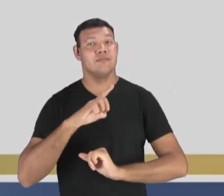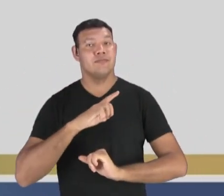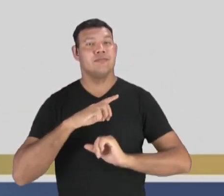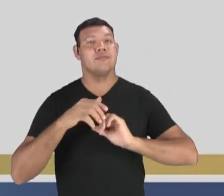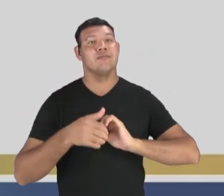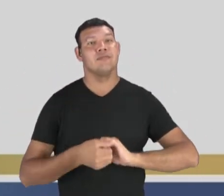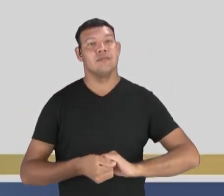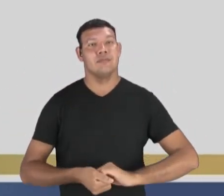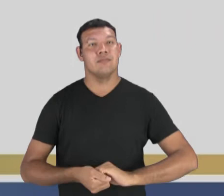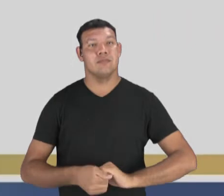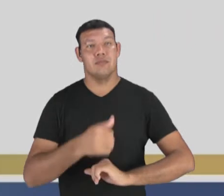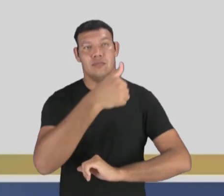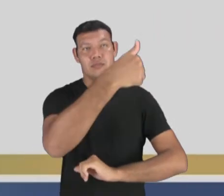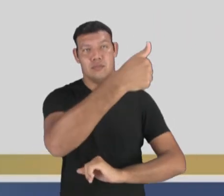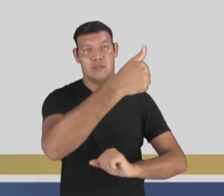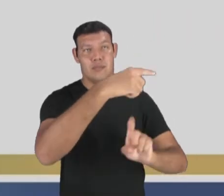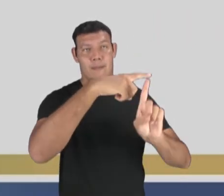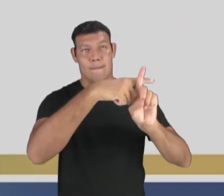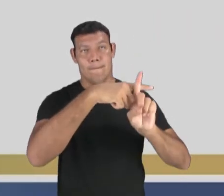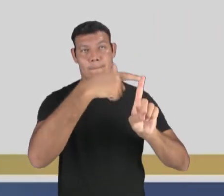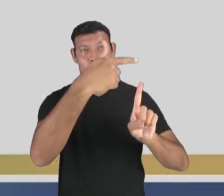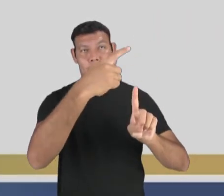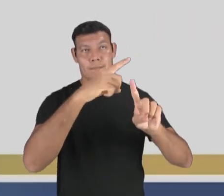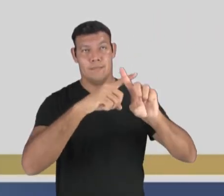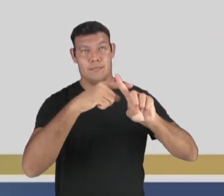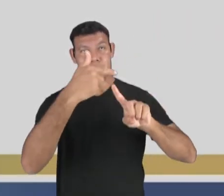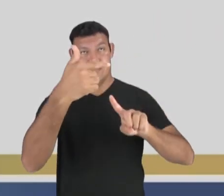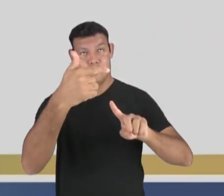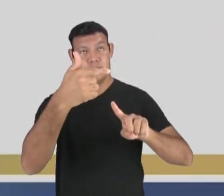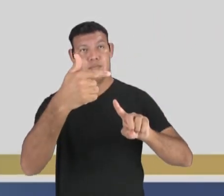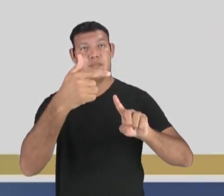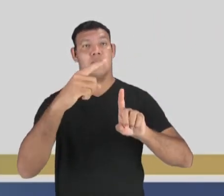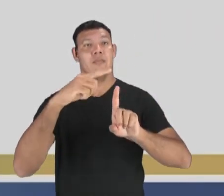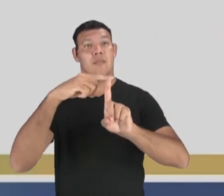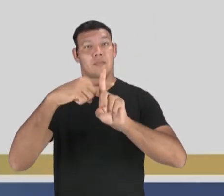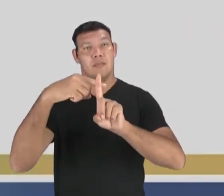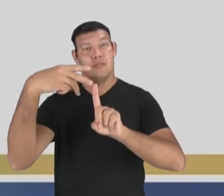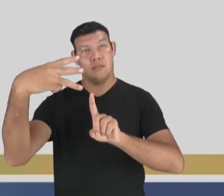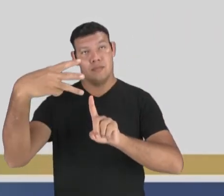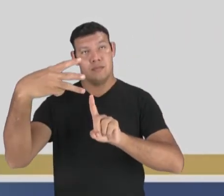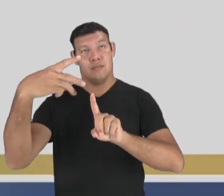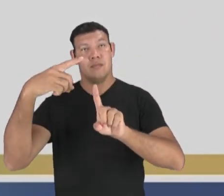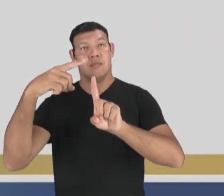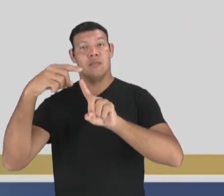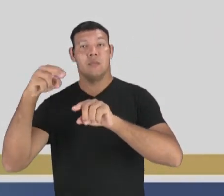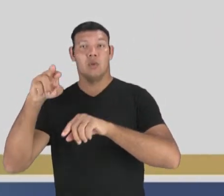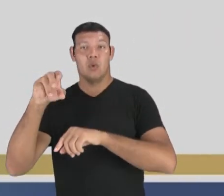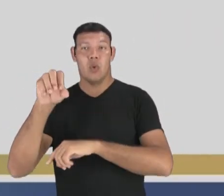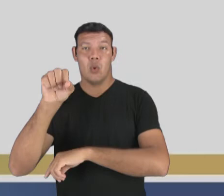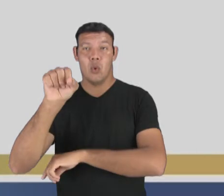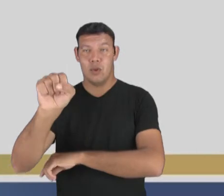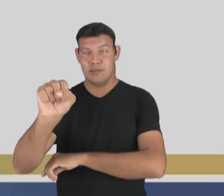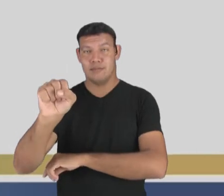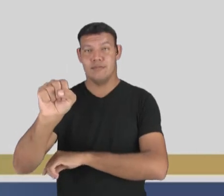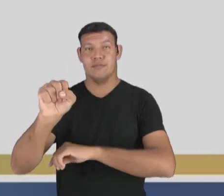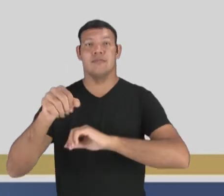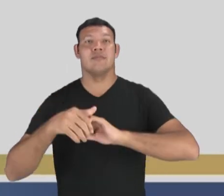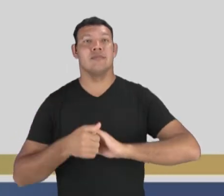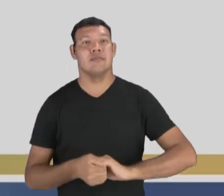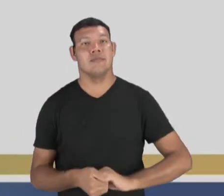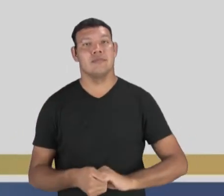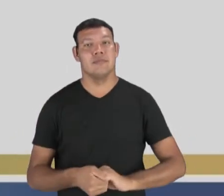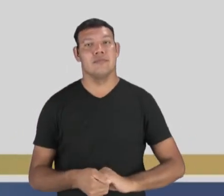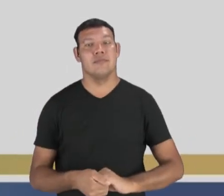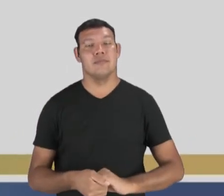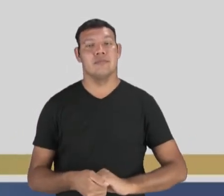seguinte sentença: 1 mais 2 vezes 2 mais 3, que por sua vez tem